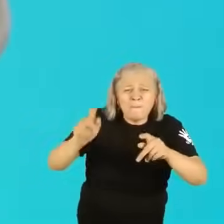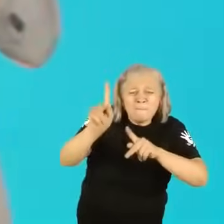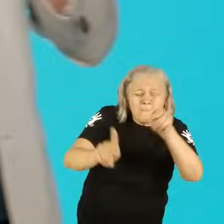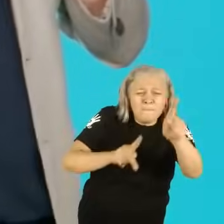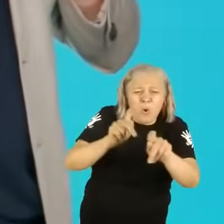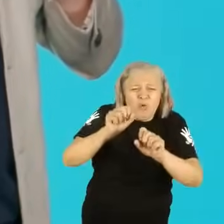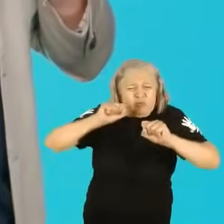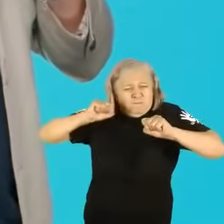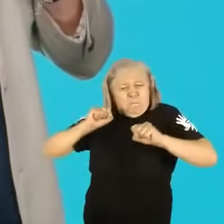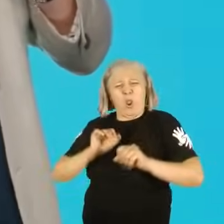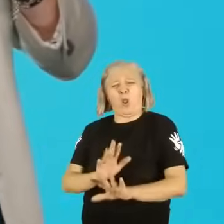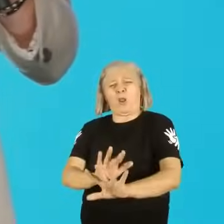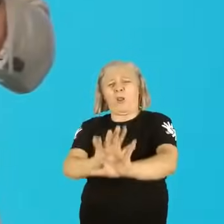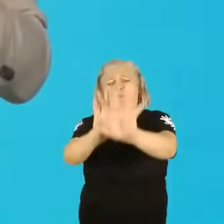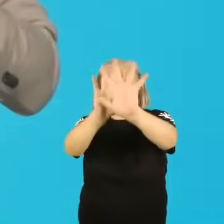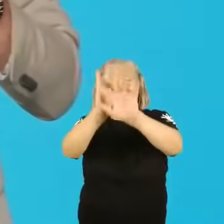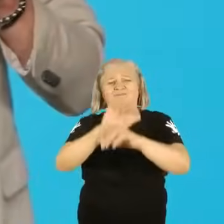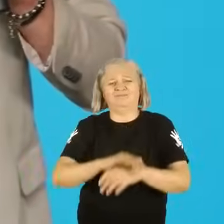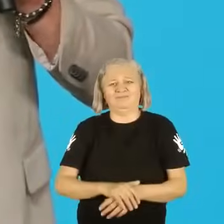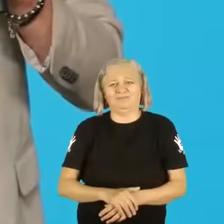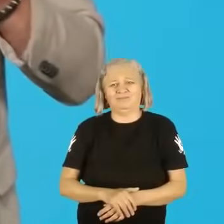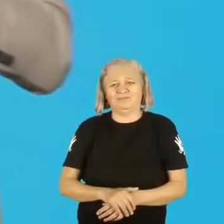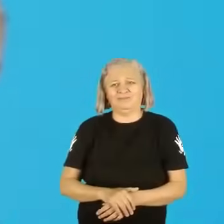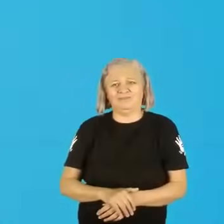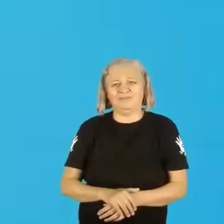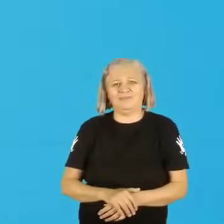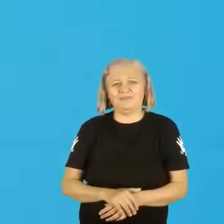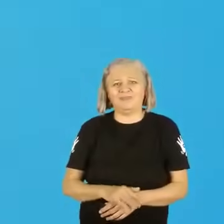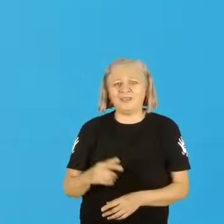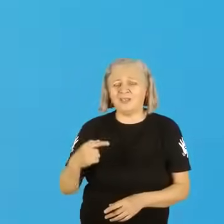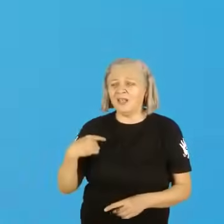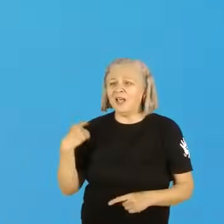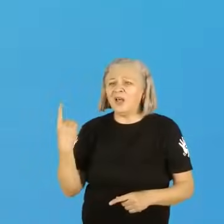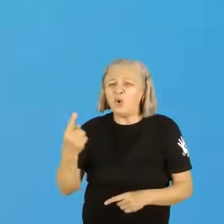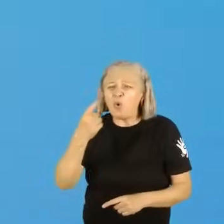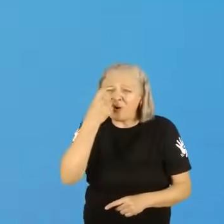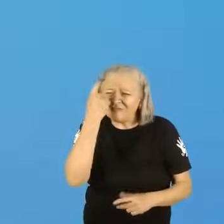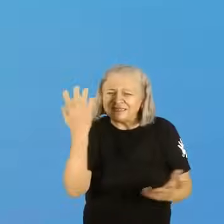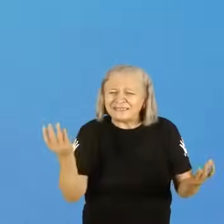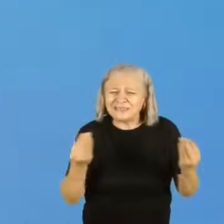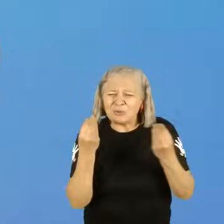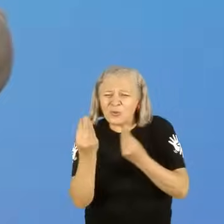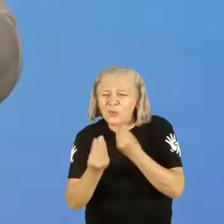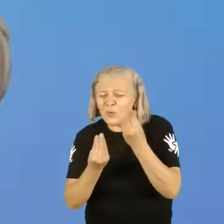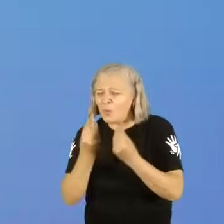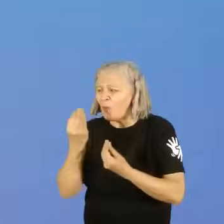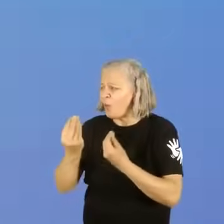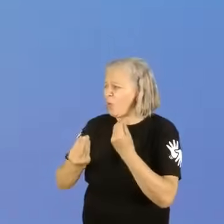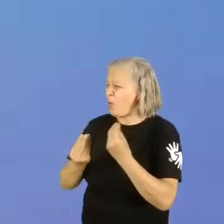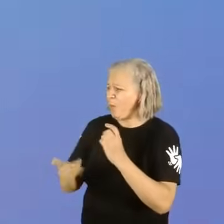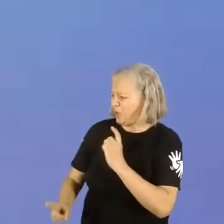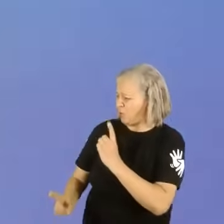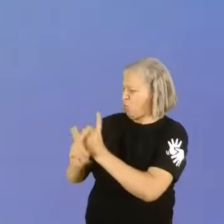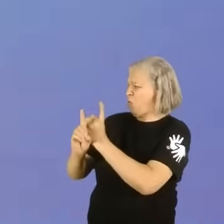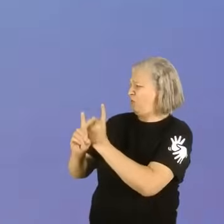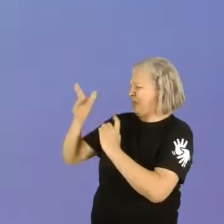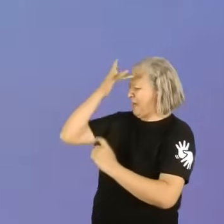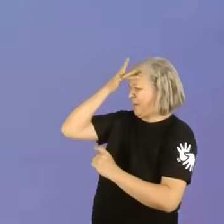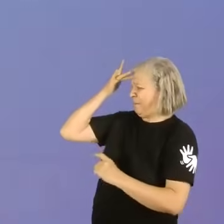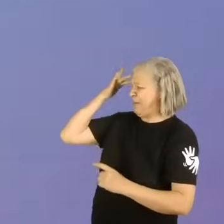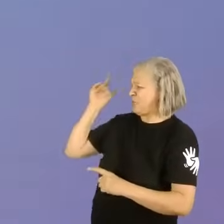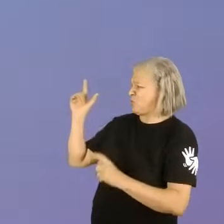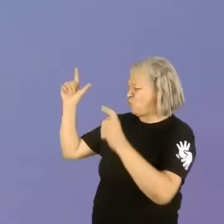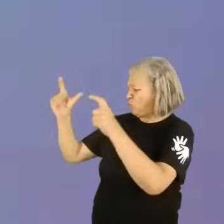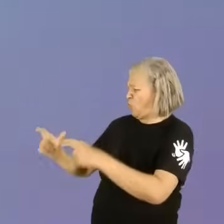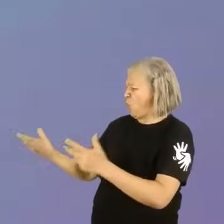E é interessante que a gente descobre no meio de uma multidão. Você não tem ideia do que você é capaz de encontrar no meio de